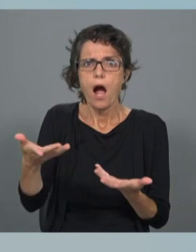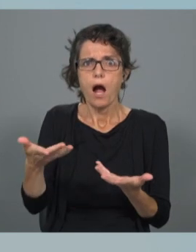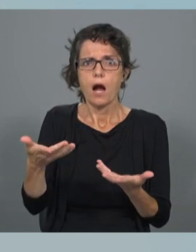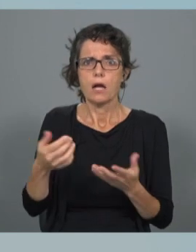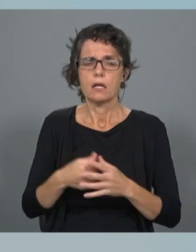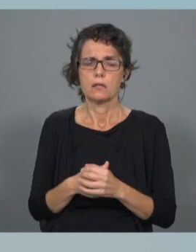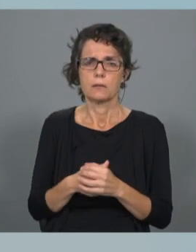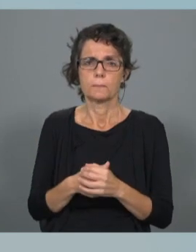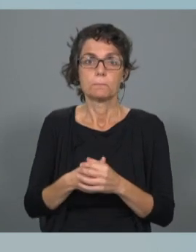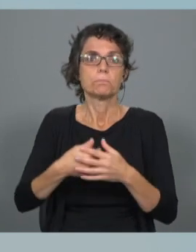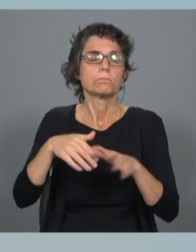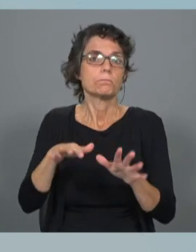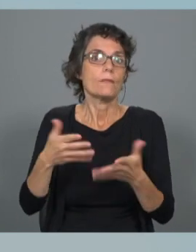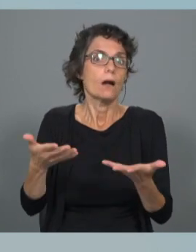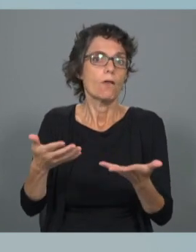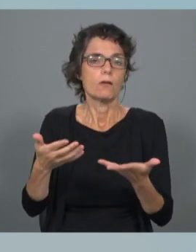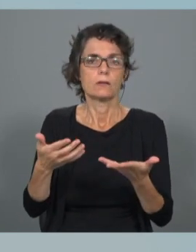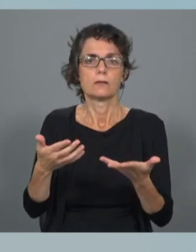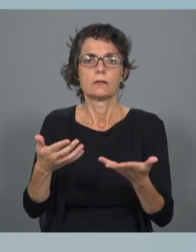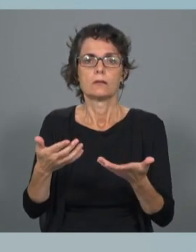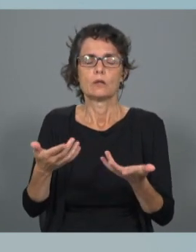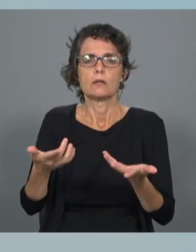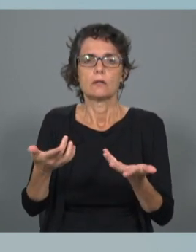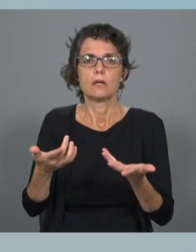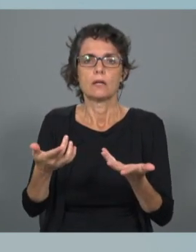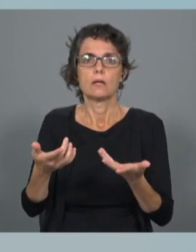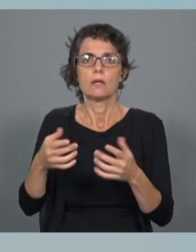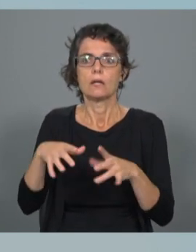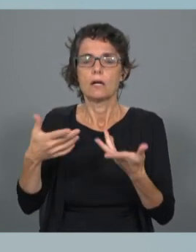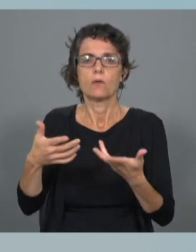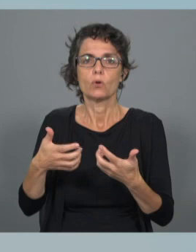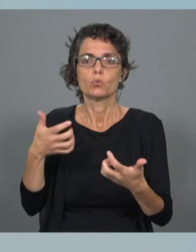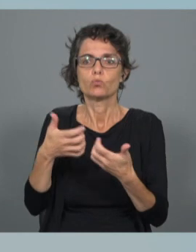materiais. As motivações que terão levado a este conflito são diversas.